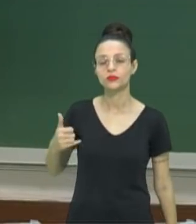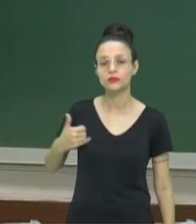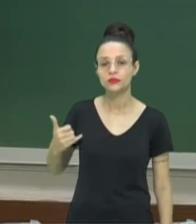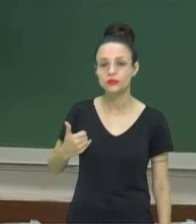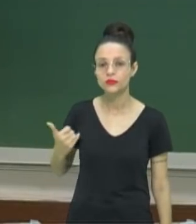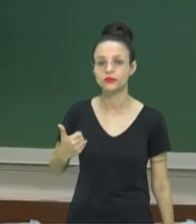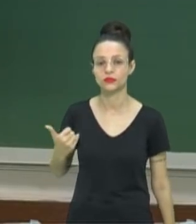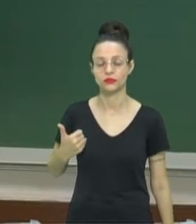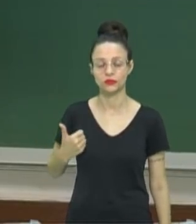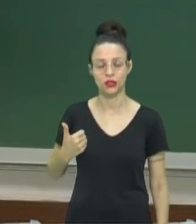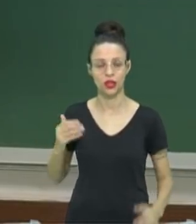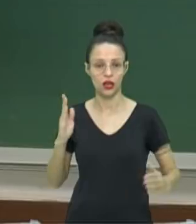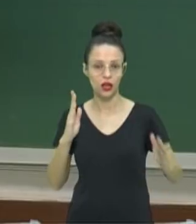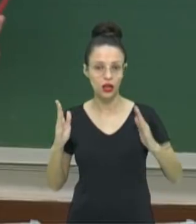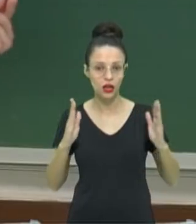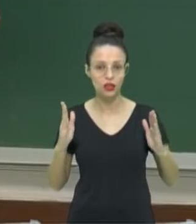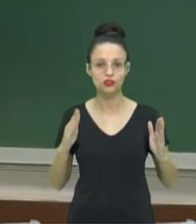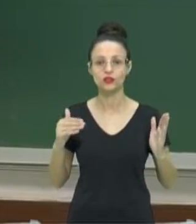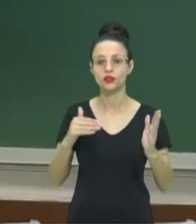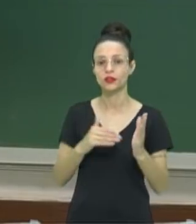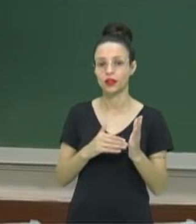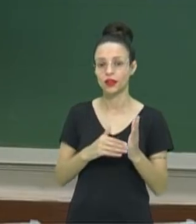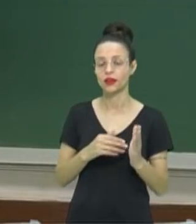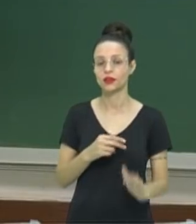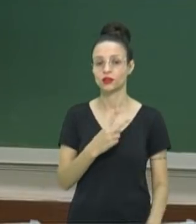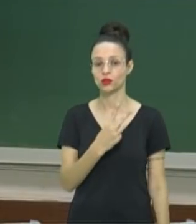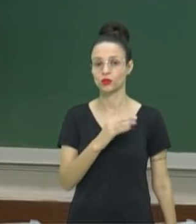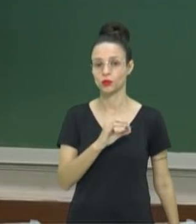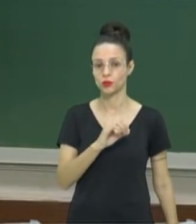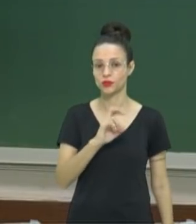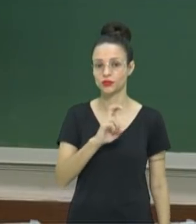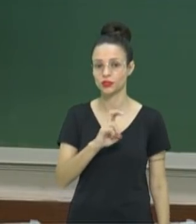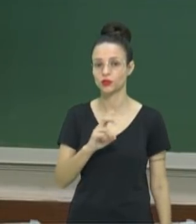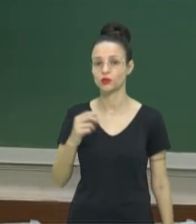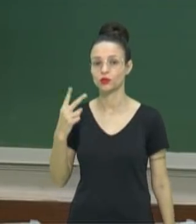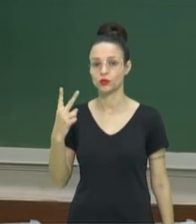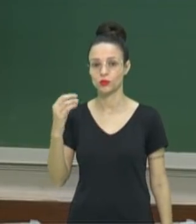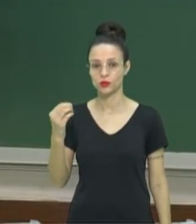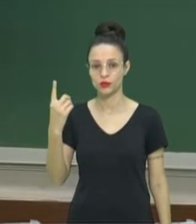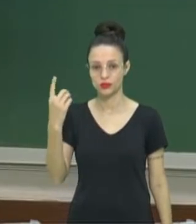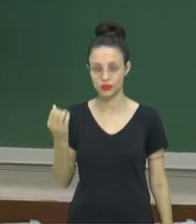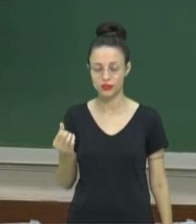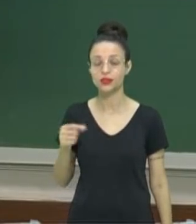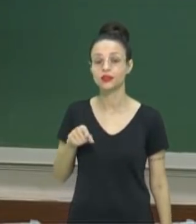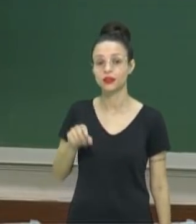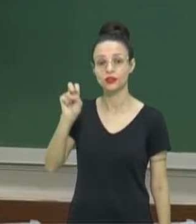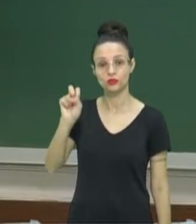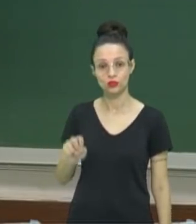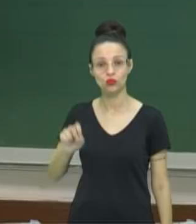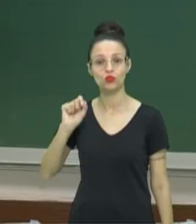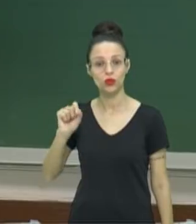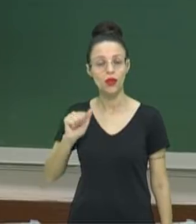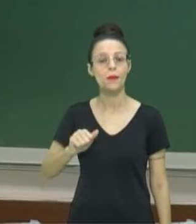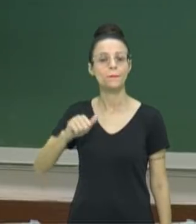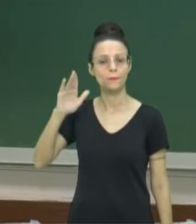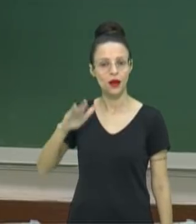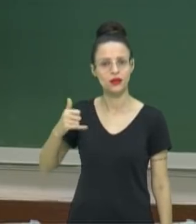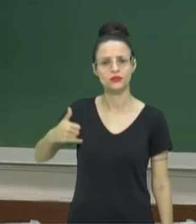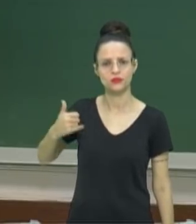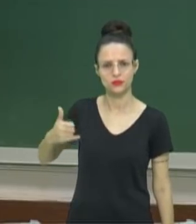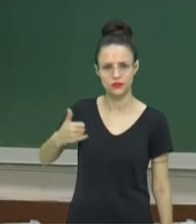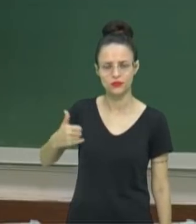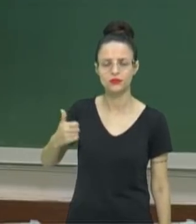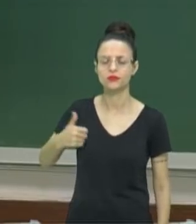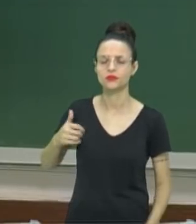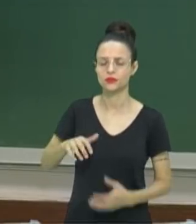vida em 2005 e em 2016. O que que nós vamos ter? A região sul é a que tem a maior expectativa de